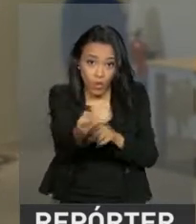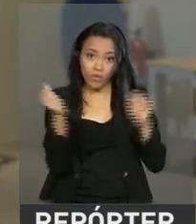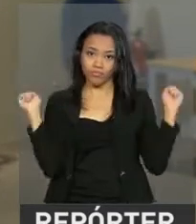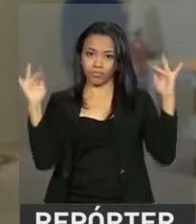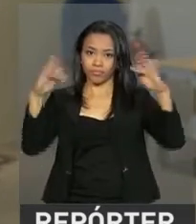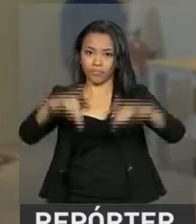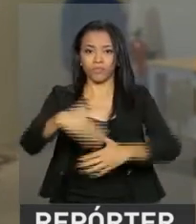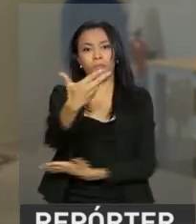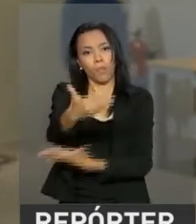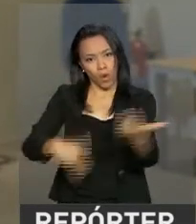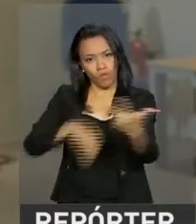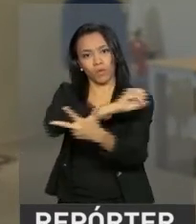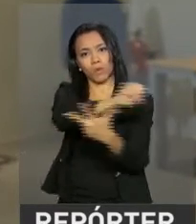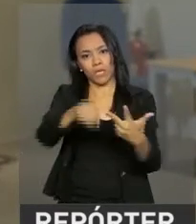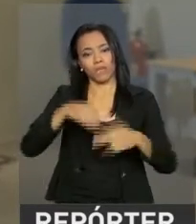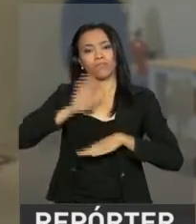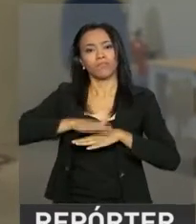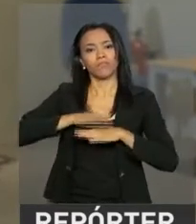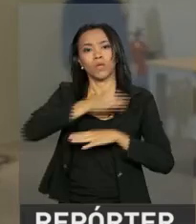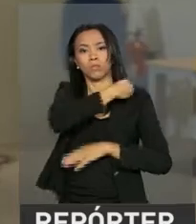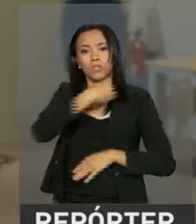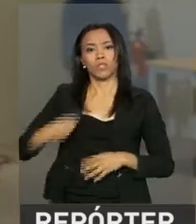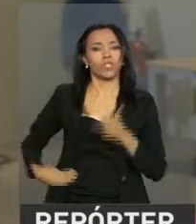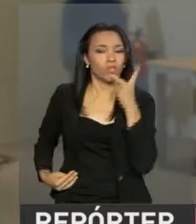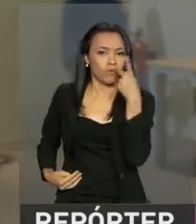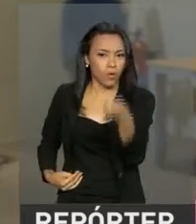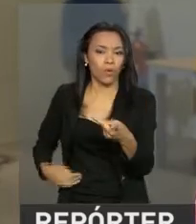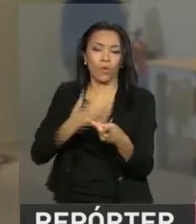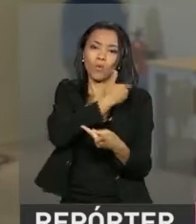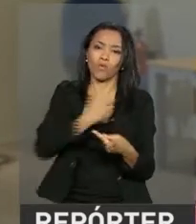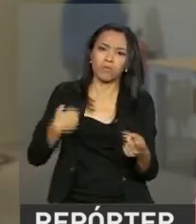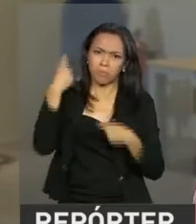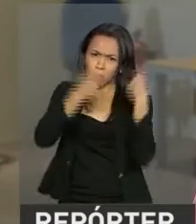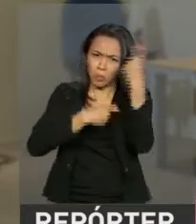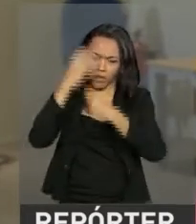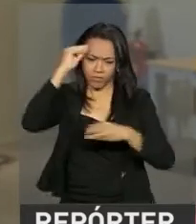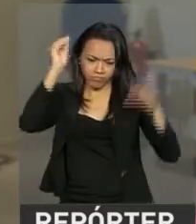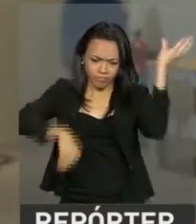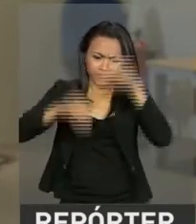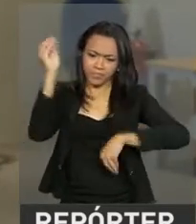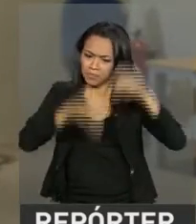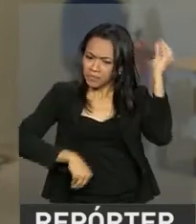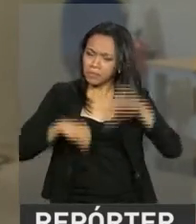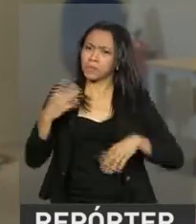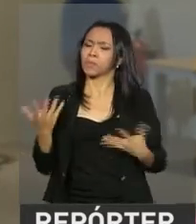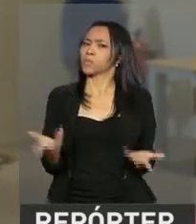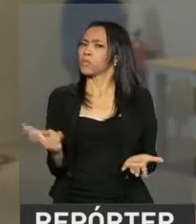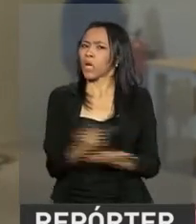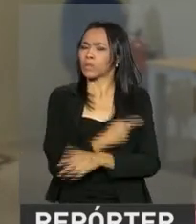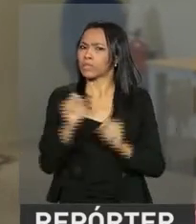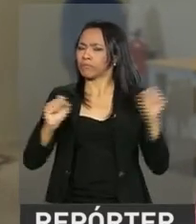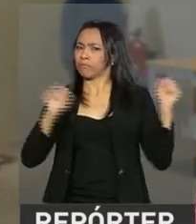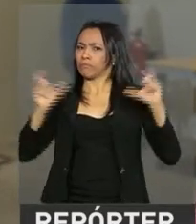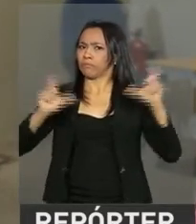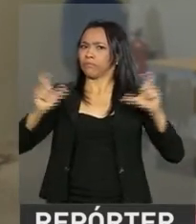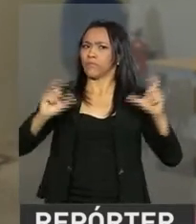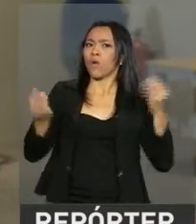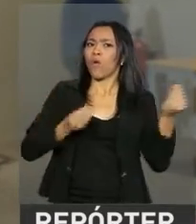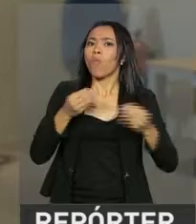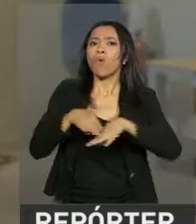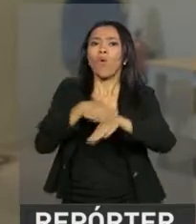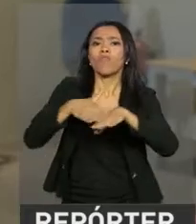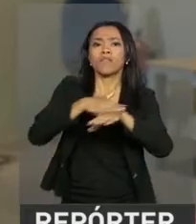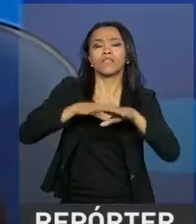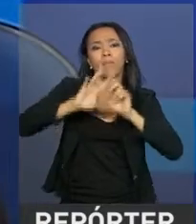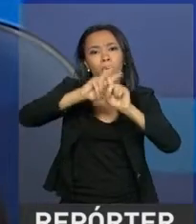segundo o ministro mendonça filho o governo está preocupado com as abstenções no exame e vai começar a discutir com a sociedade formas de